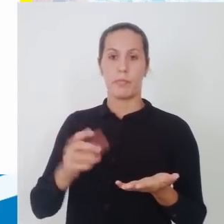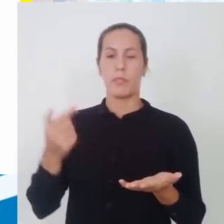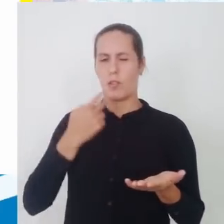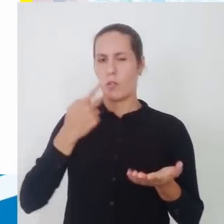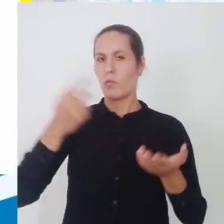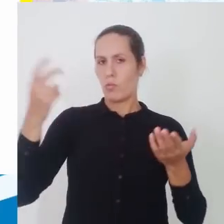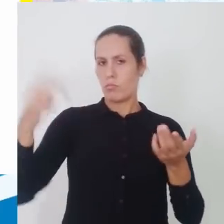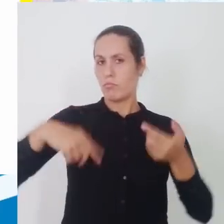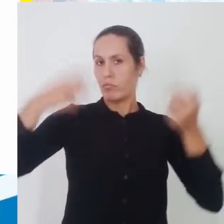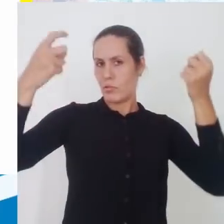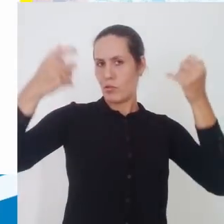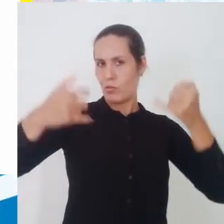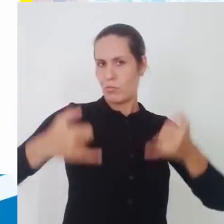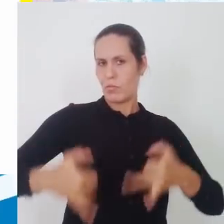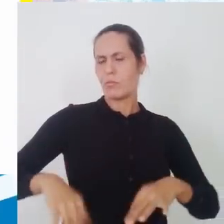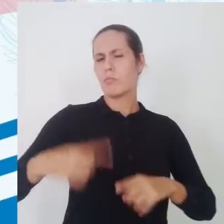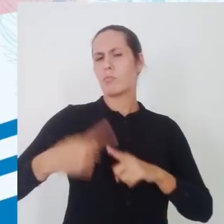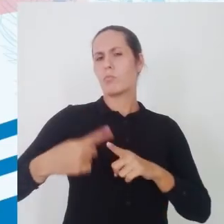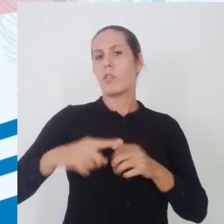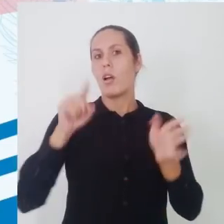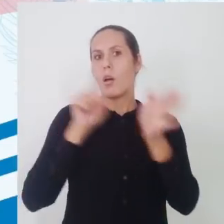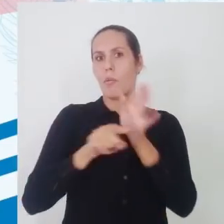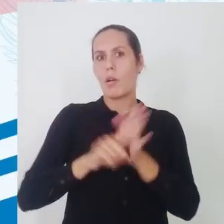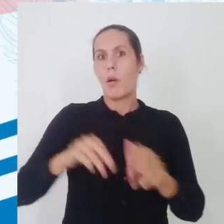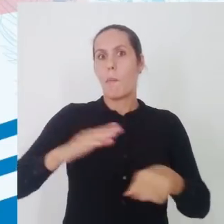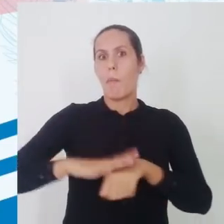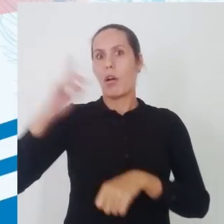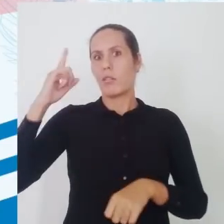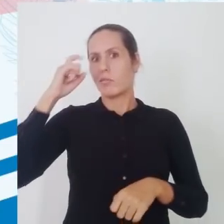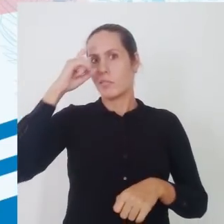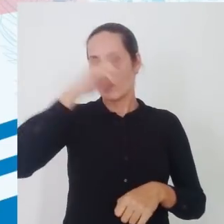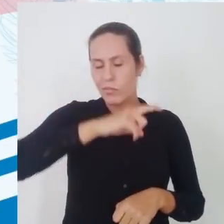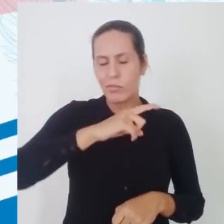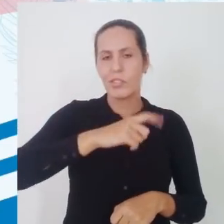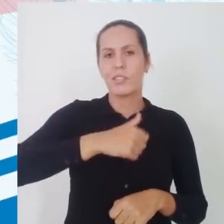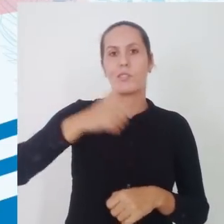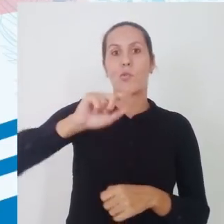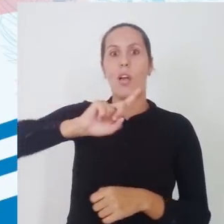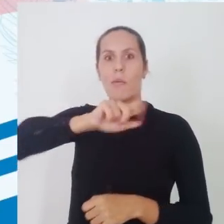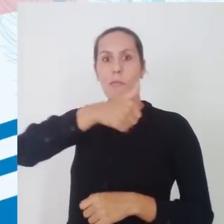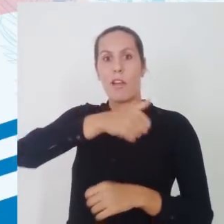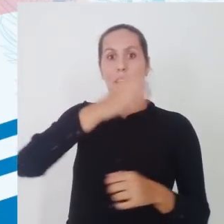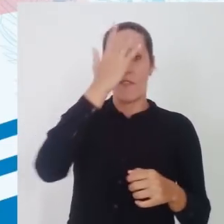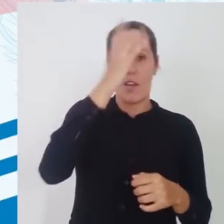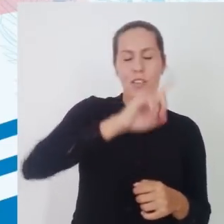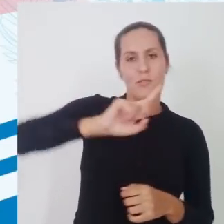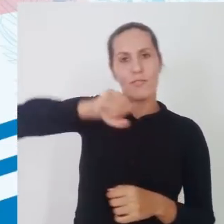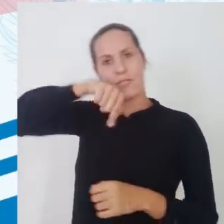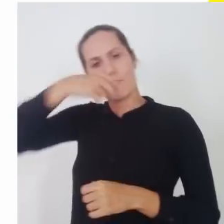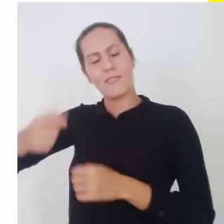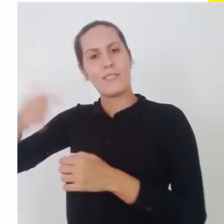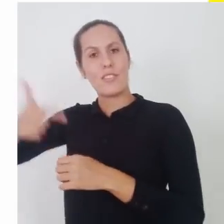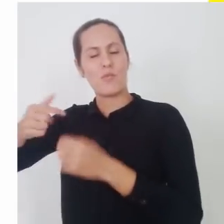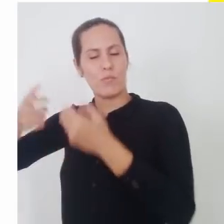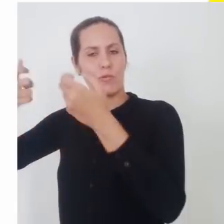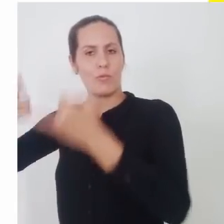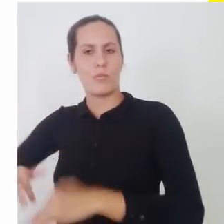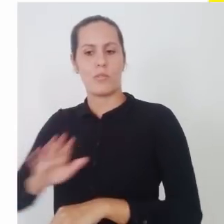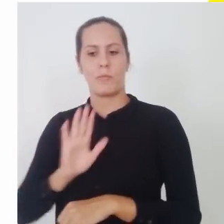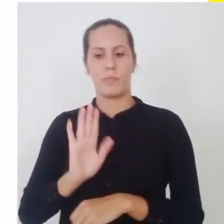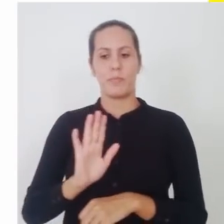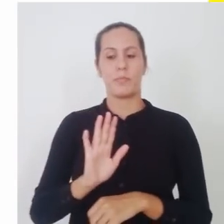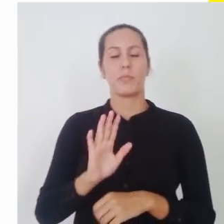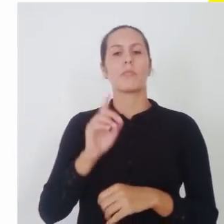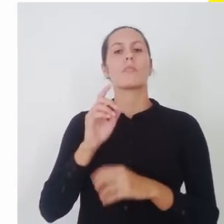chama informação implícita. Já tá complicado para você? Se preocupa não que eu vou facilitar. Vamos lá!